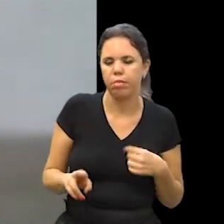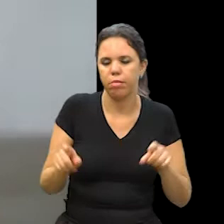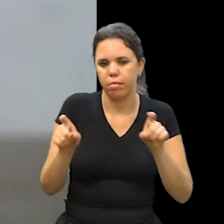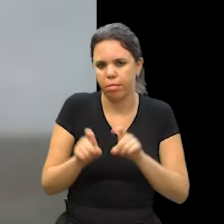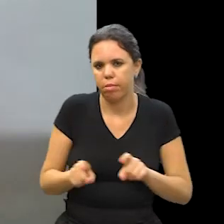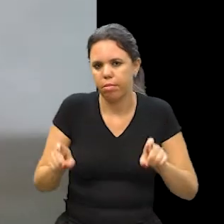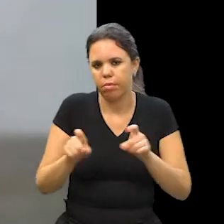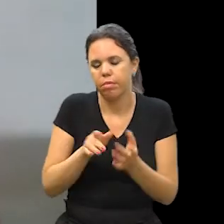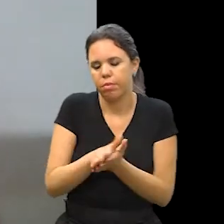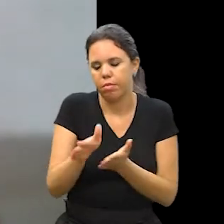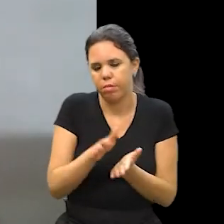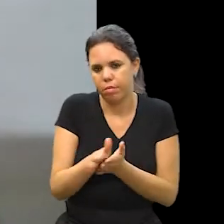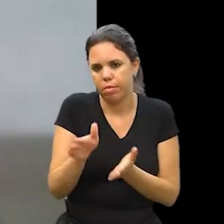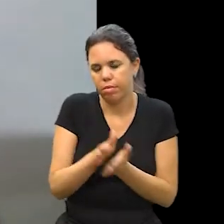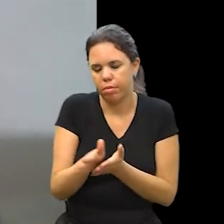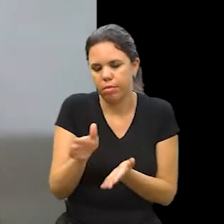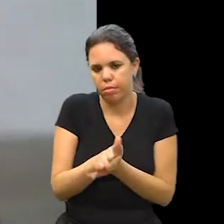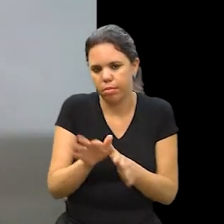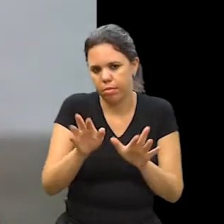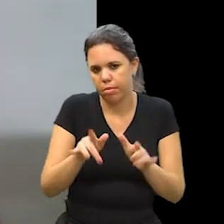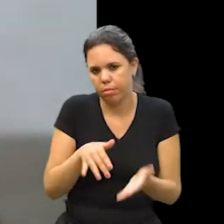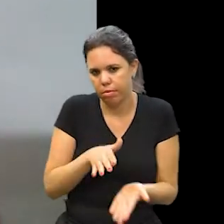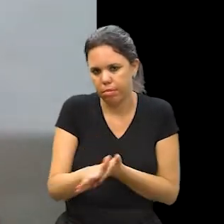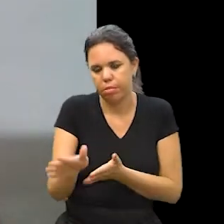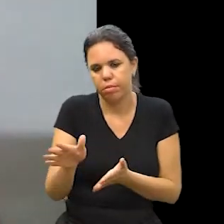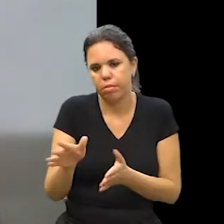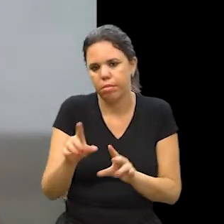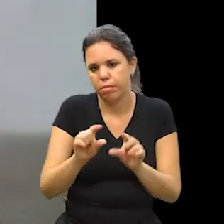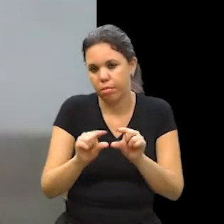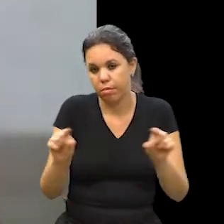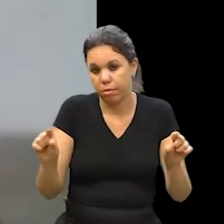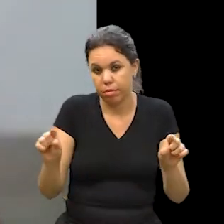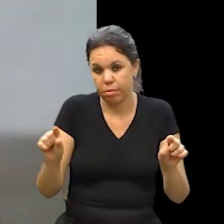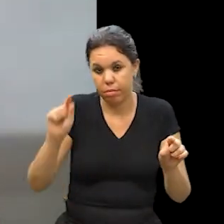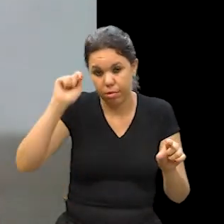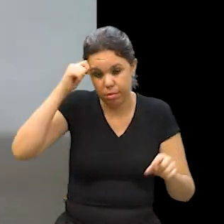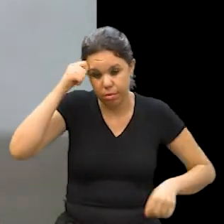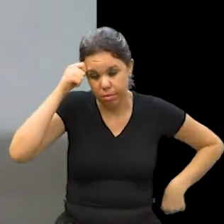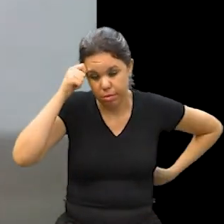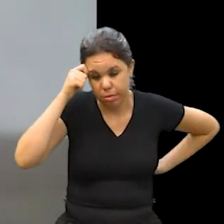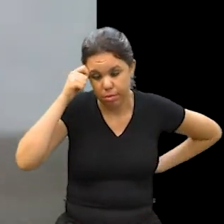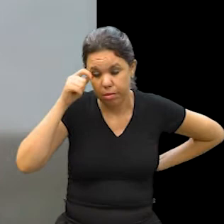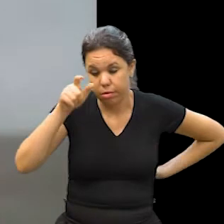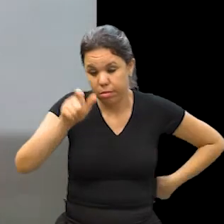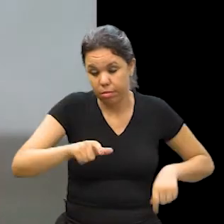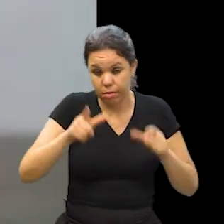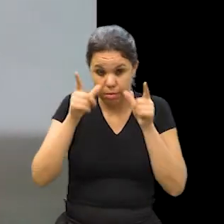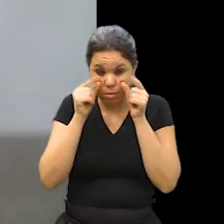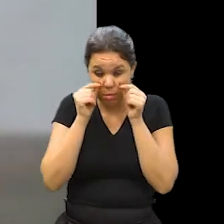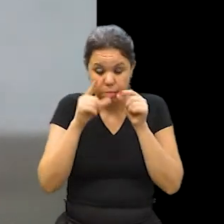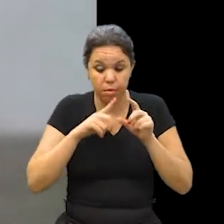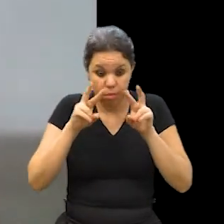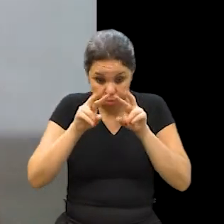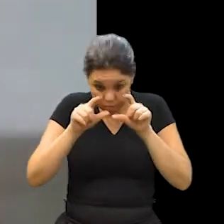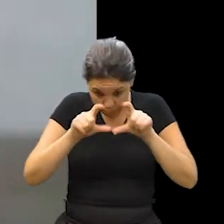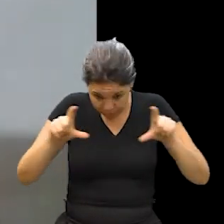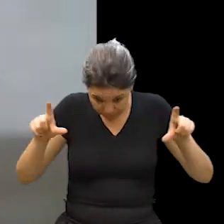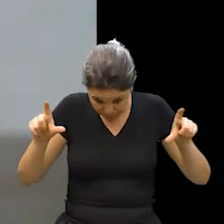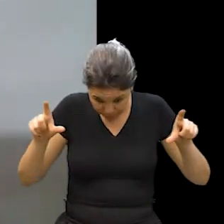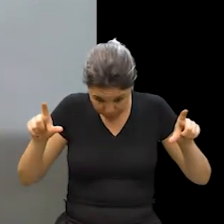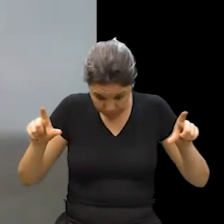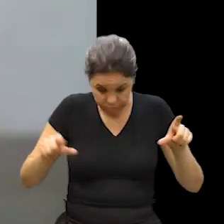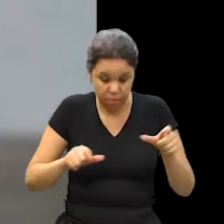computador, impressão, tudo tem que ser em negrito para quem tem baixa visão, né, então todas